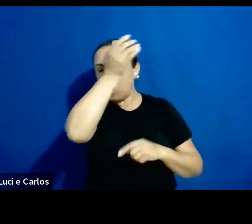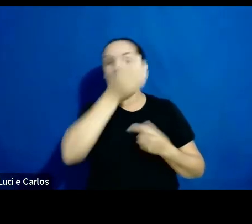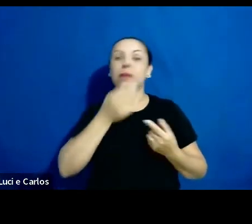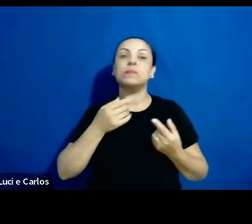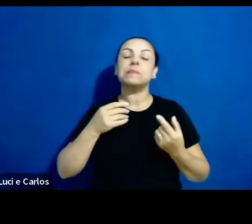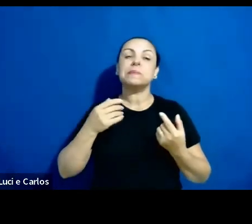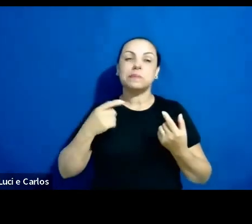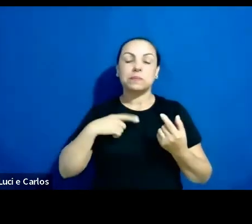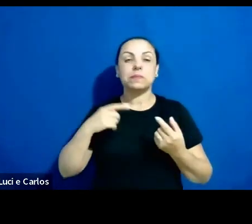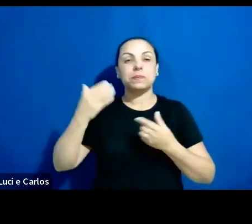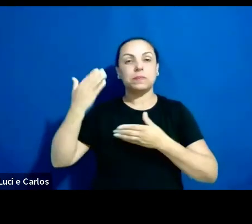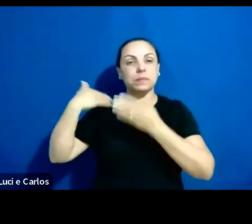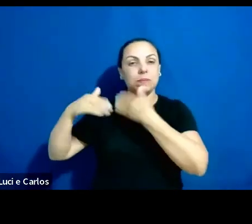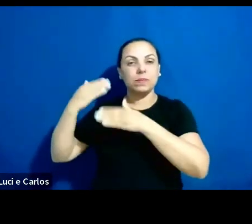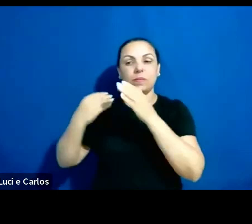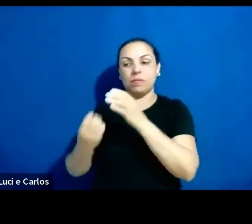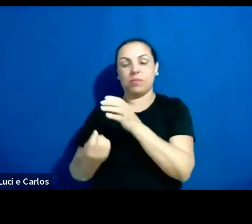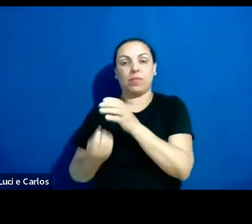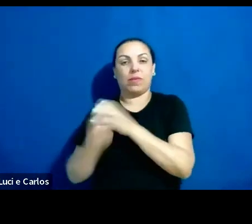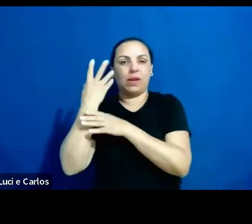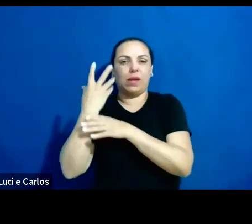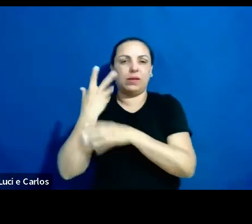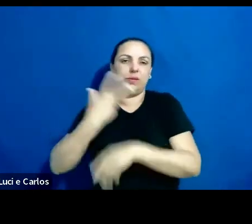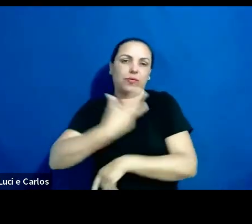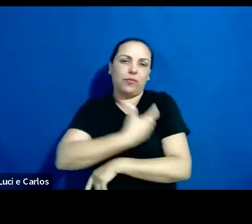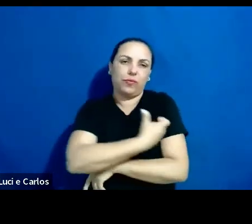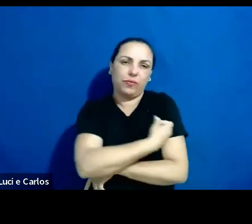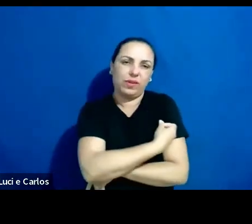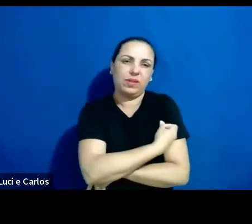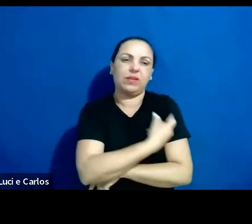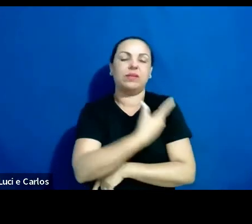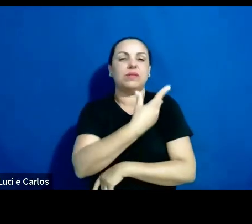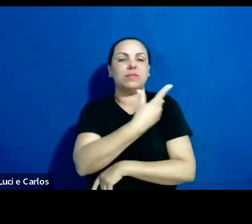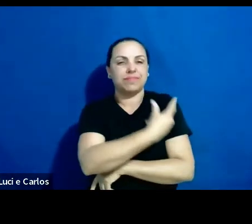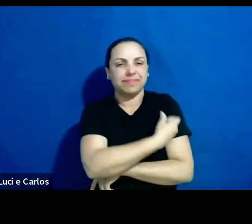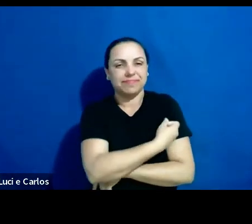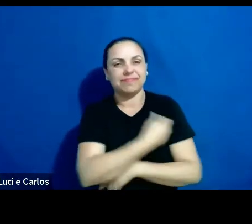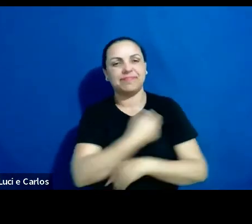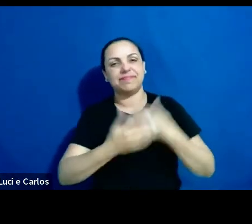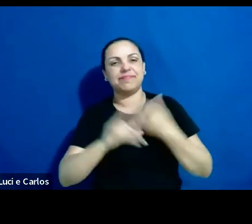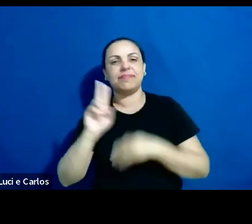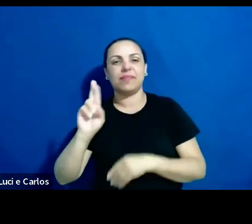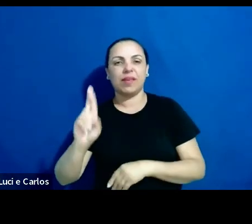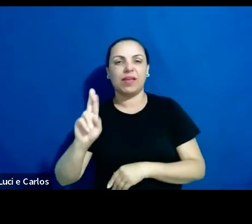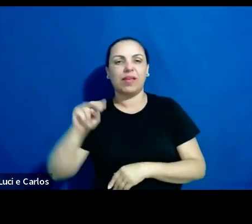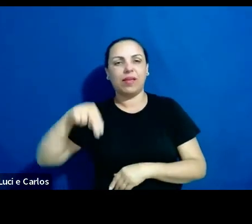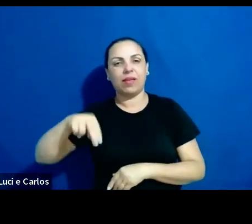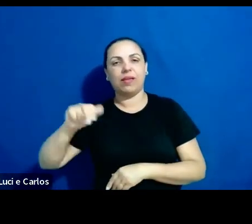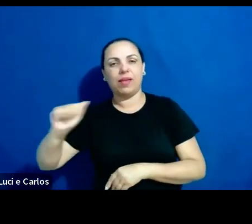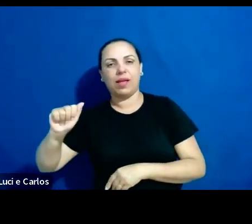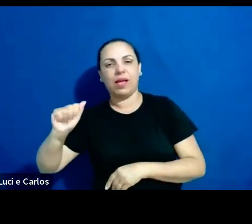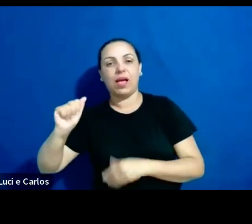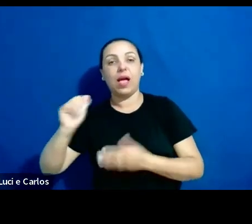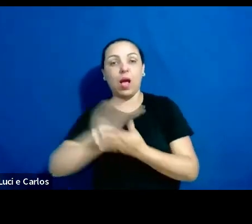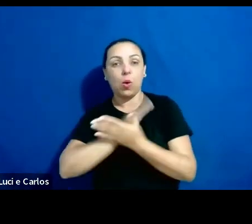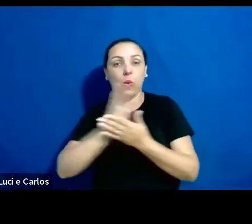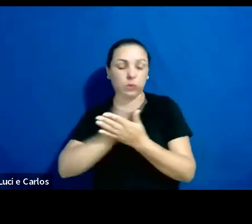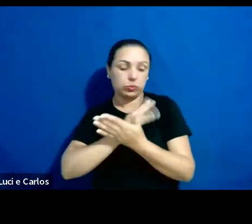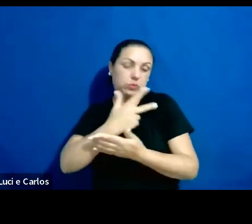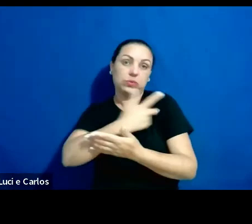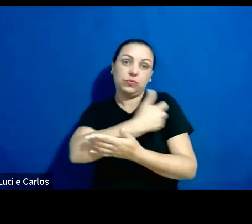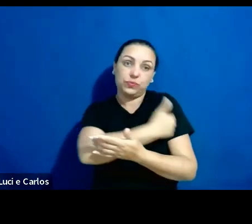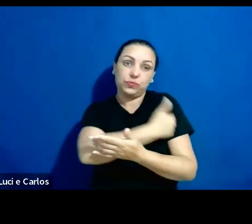foi produzido para combater o vírus Covid, mas que provocou em algumas pessoas a